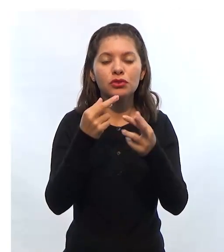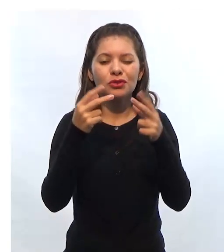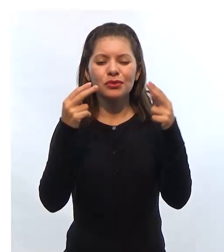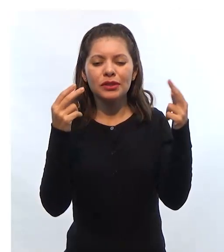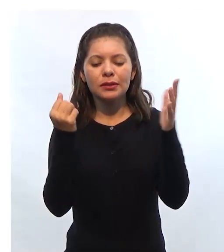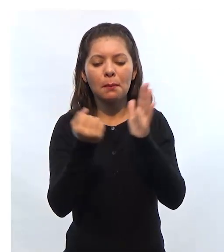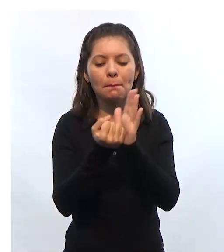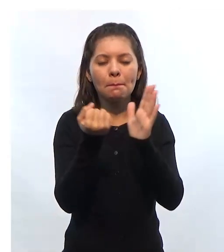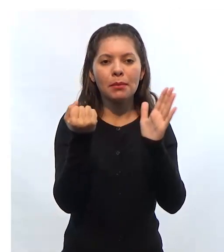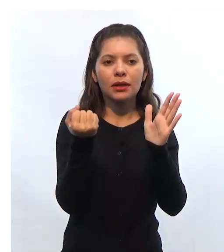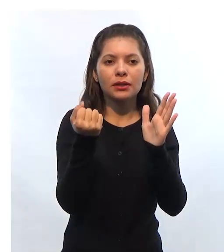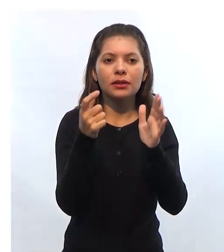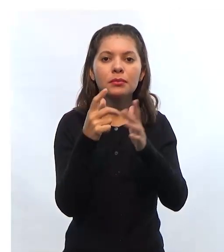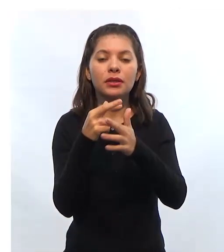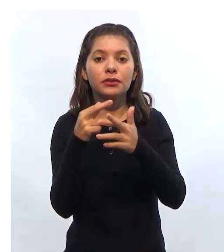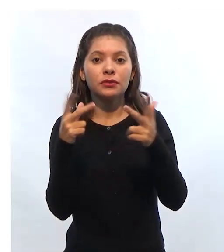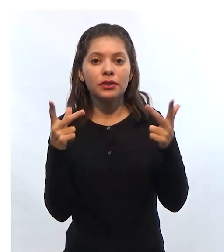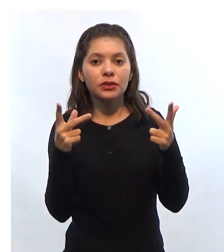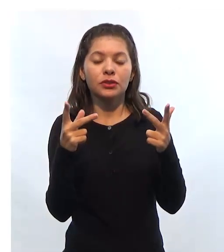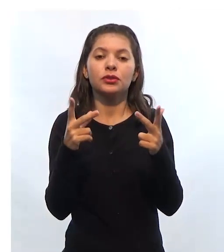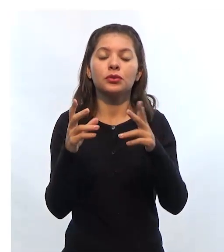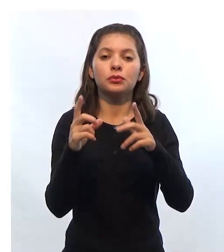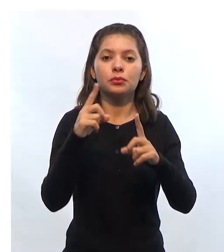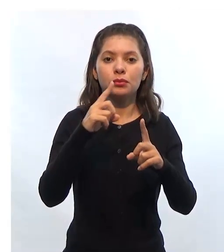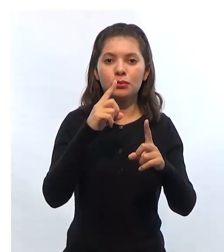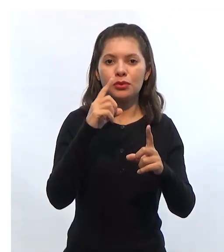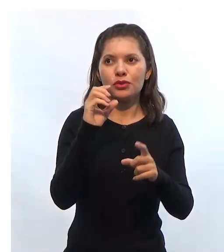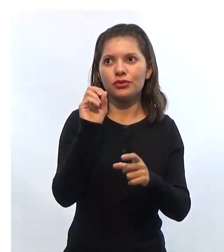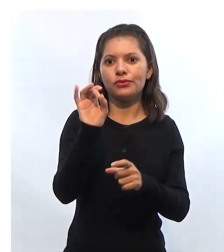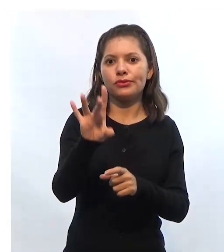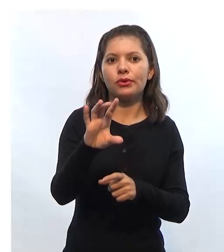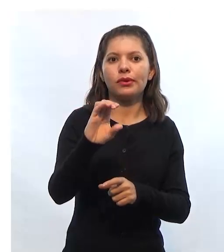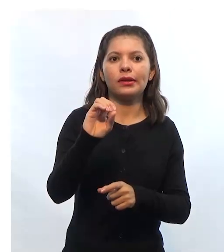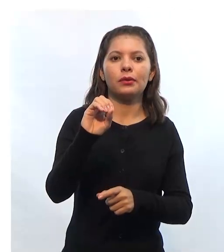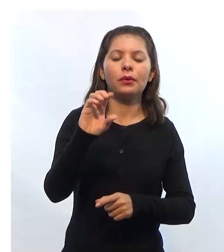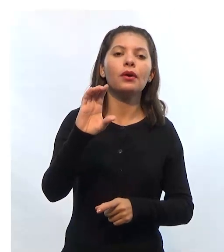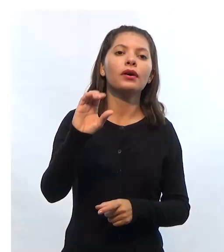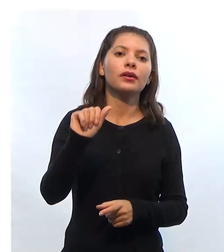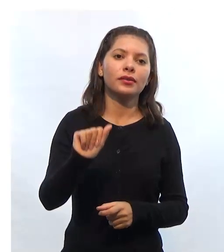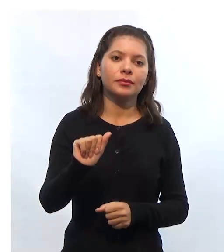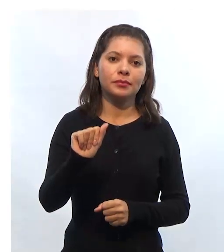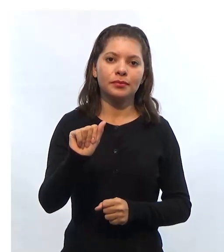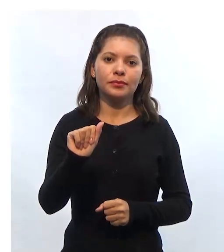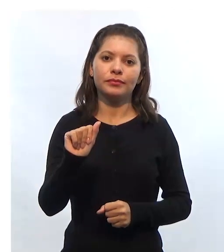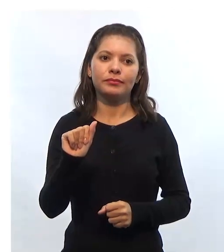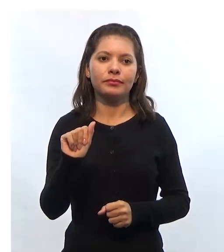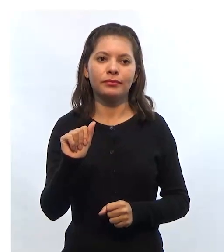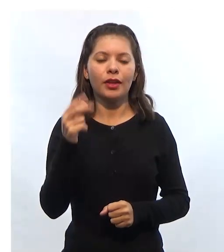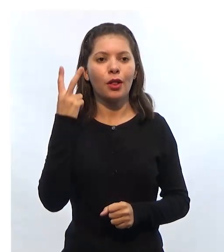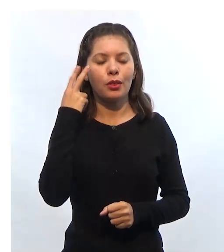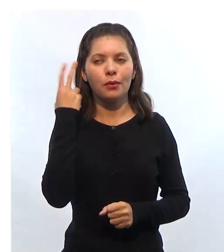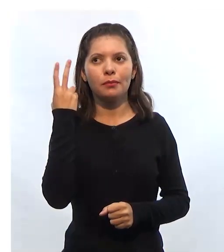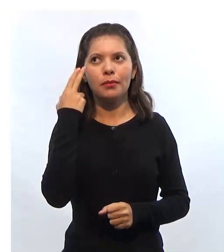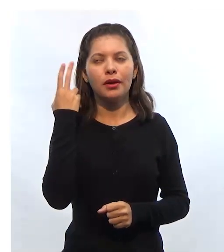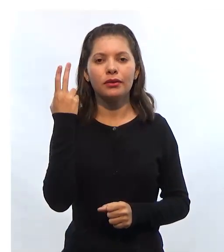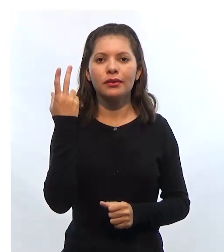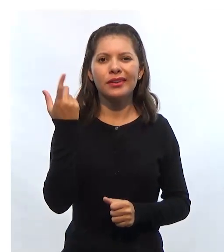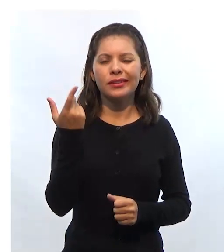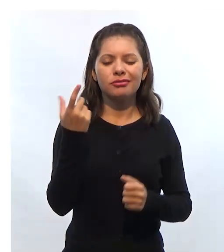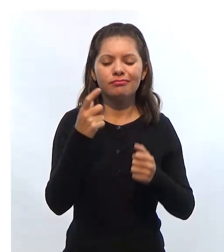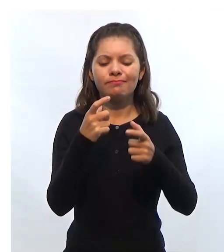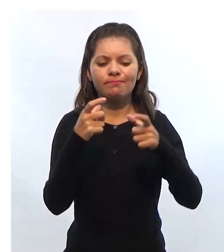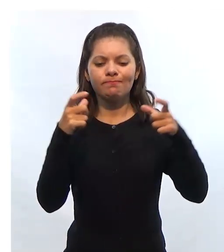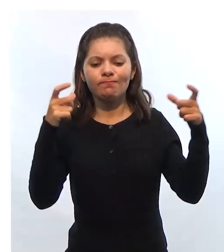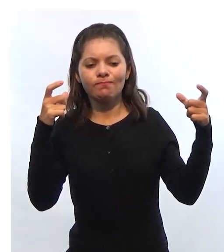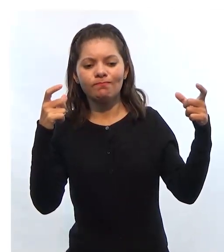refrigerantes para diversificar o seu produto. Porque se ela ficar só na Coca-Cola, aquela tradicional,